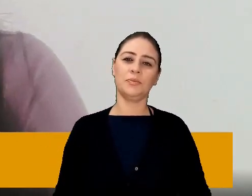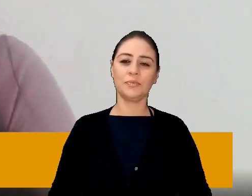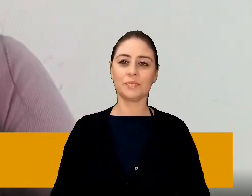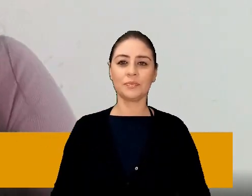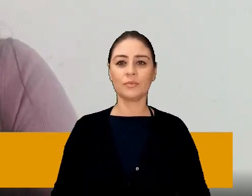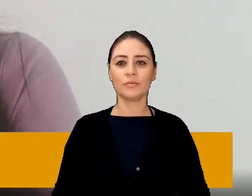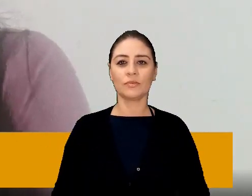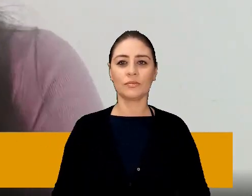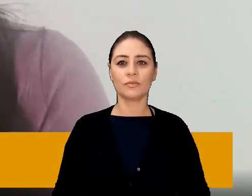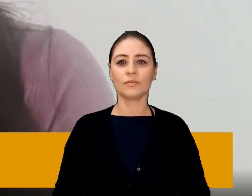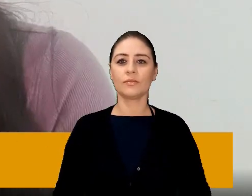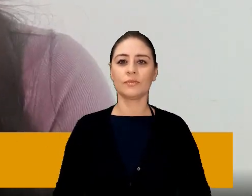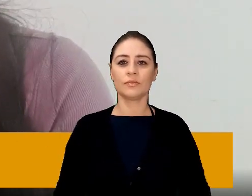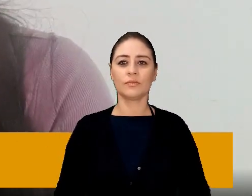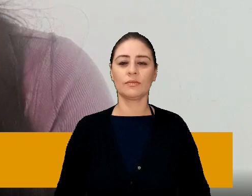né?